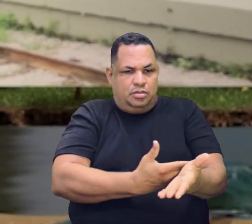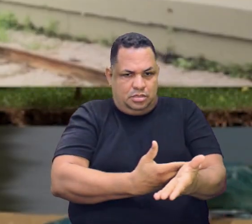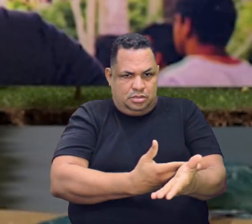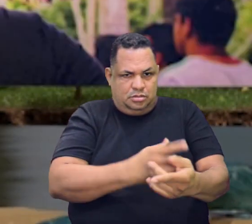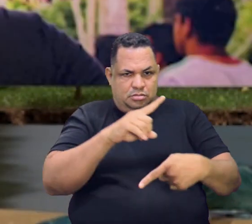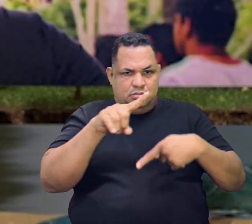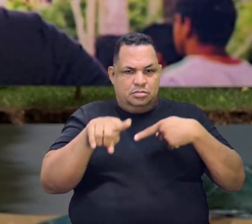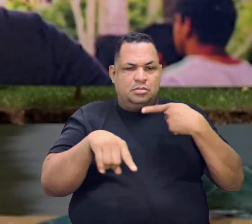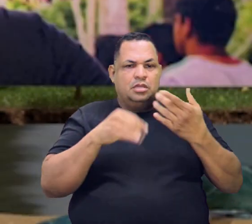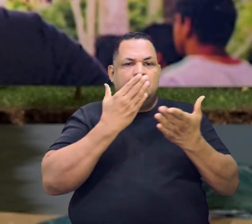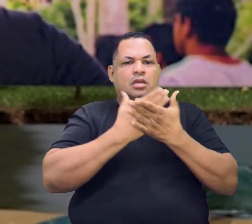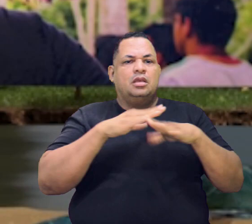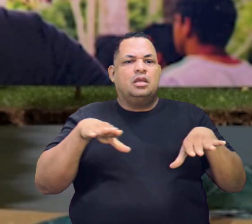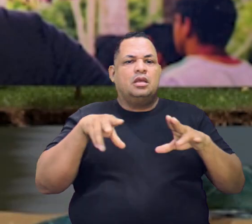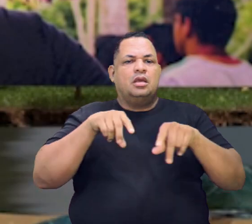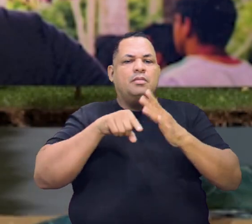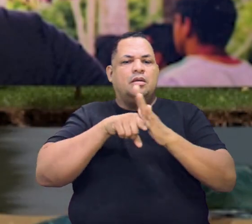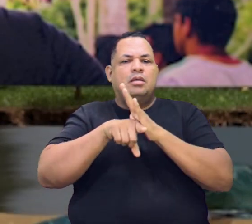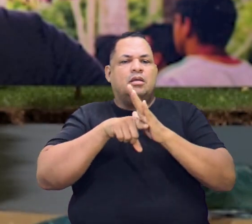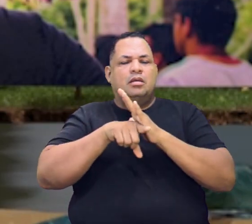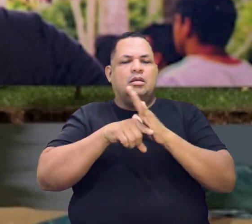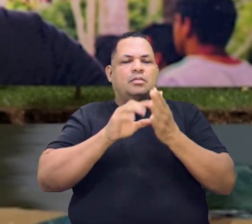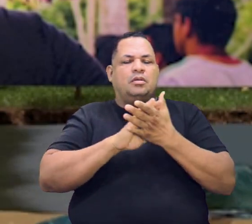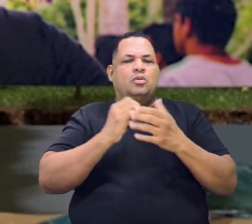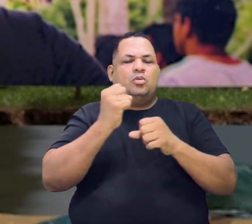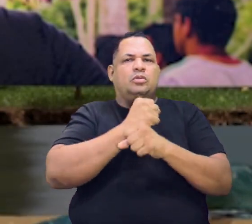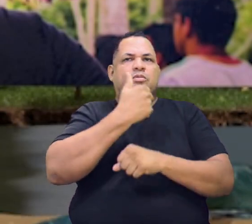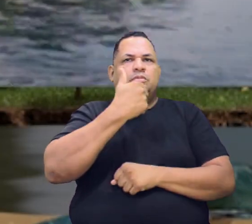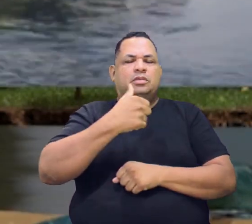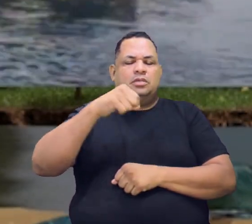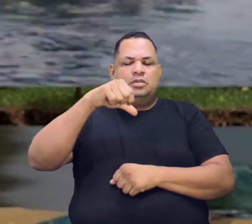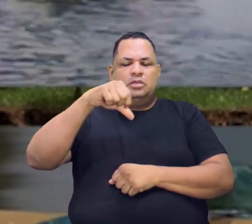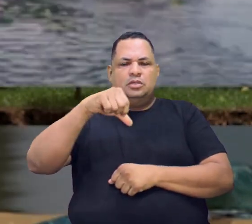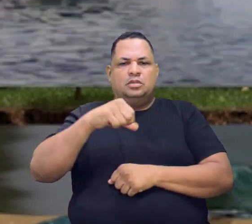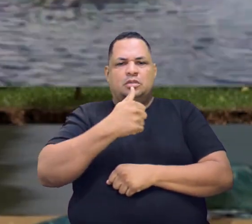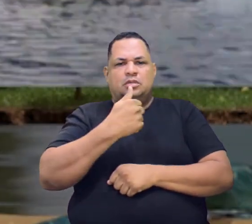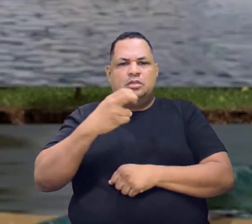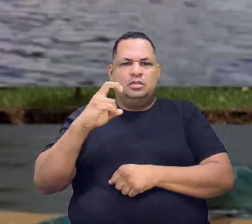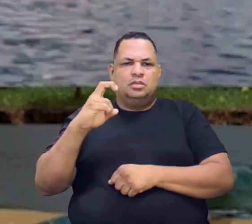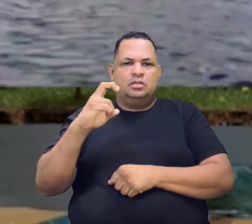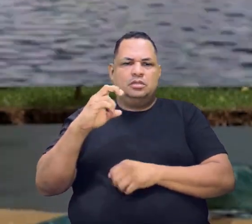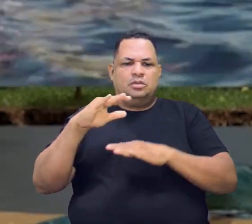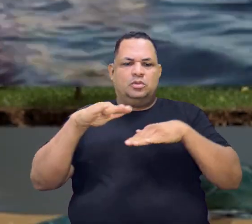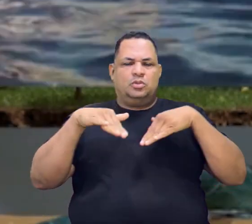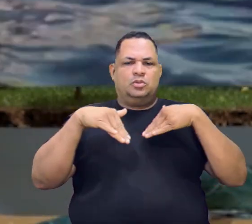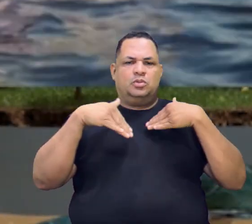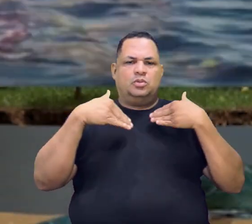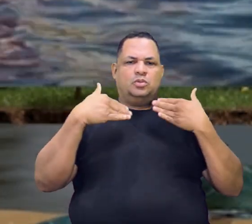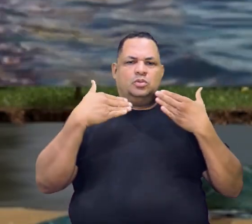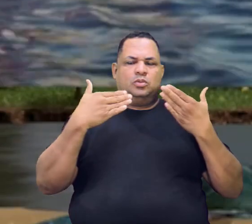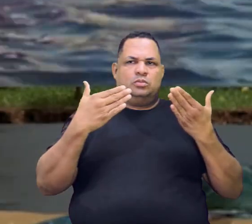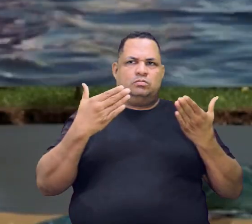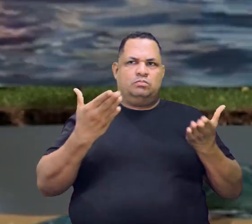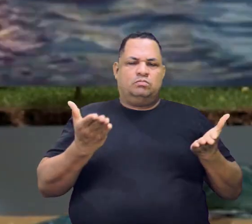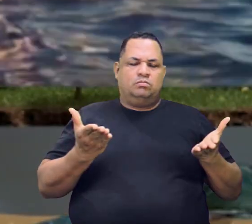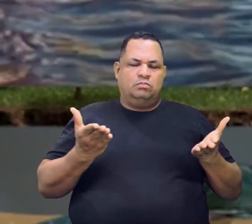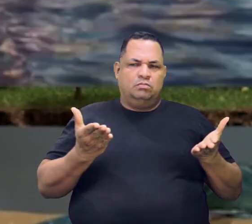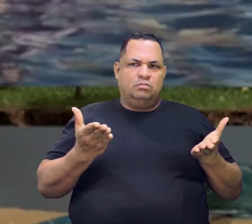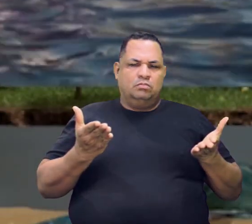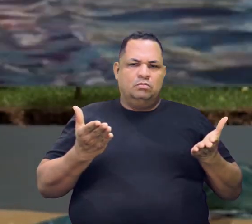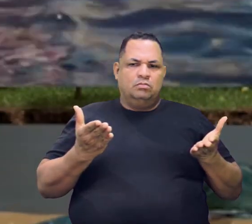a destruição da linha. Então, aqui eu tenho Cuiabá, viu?